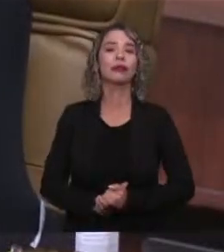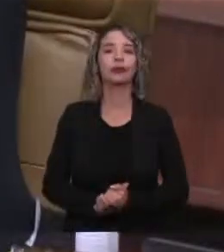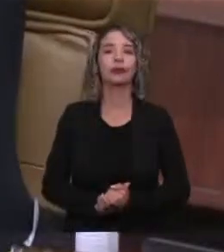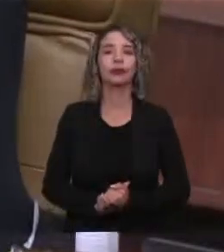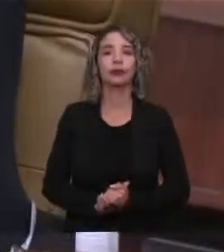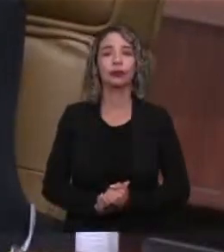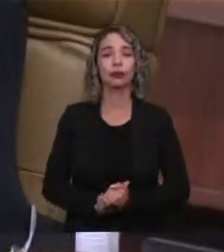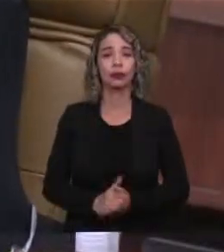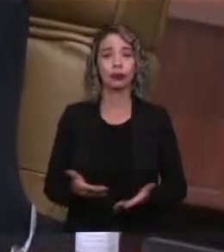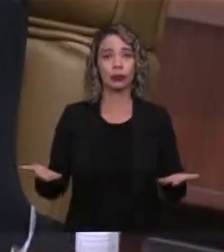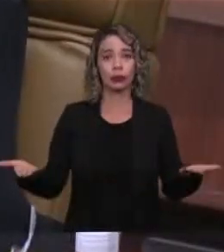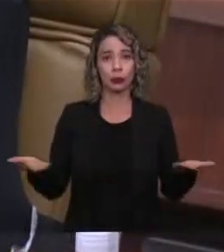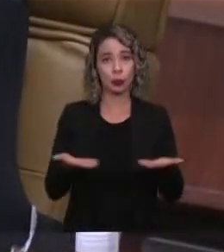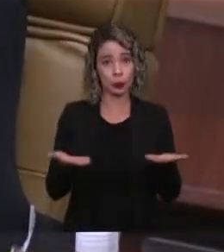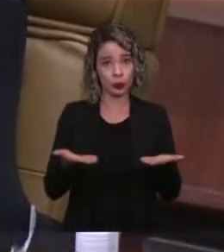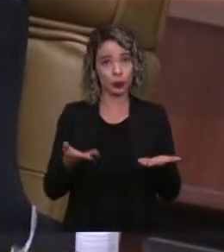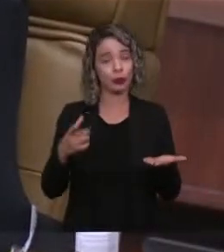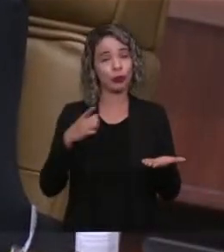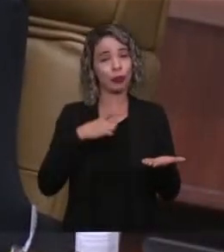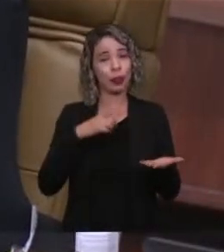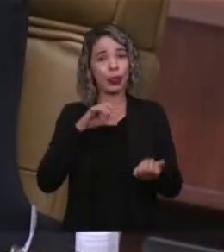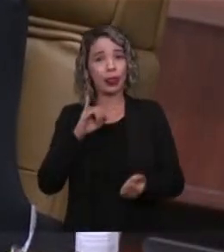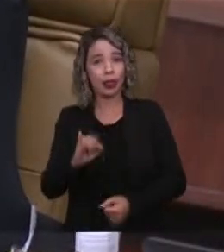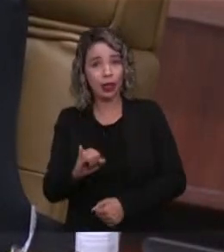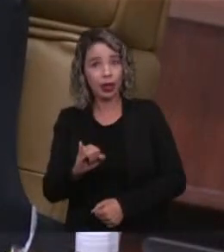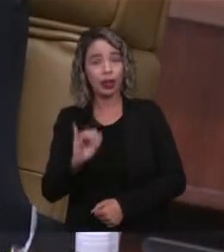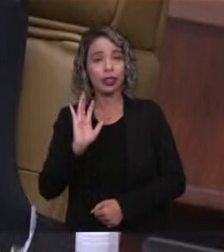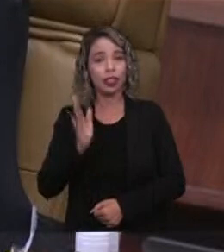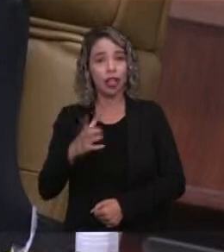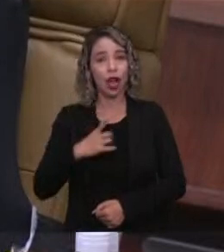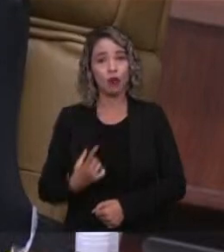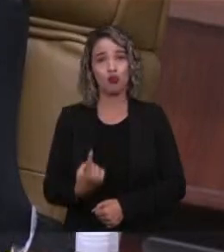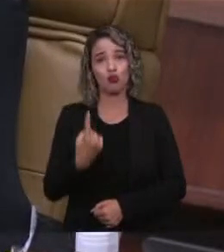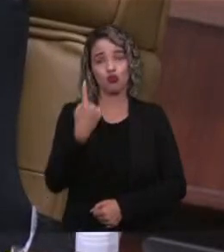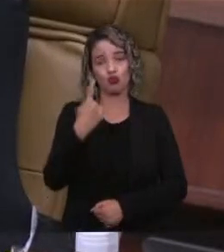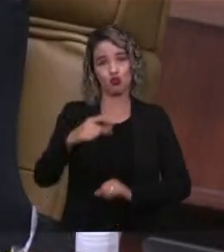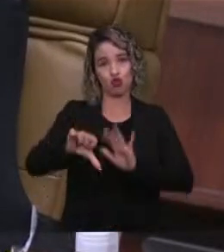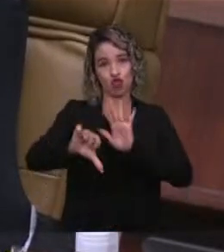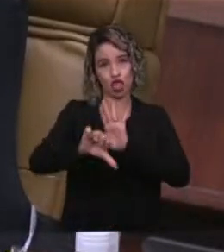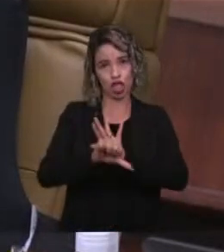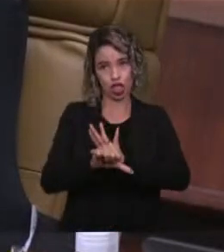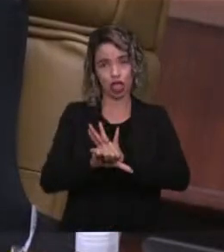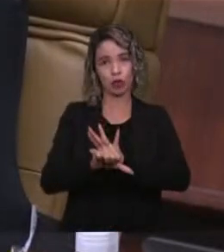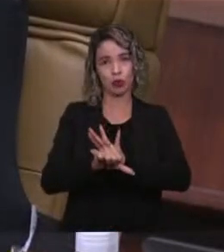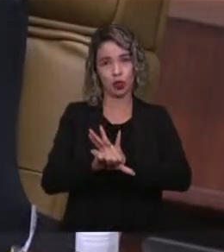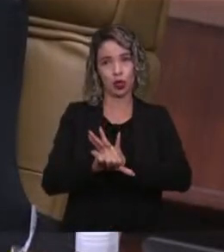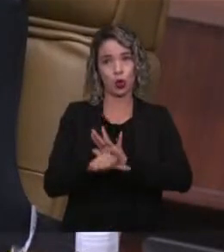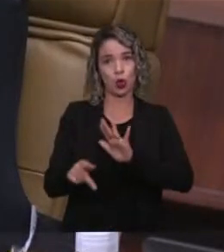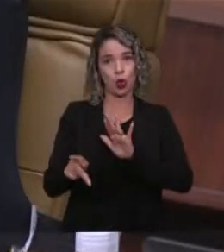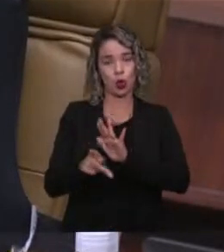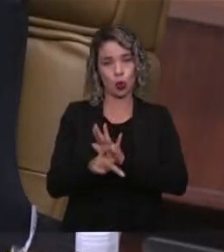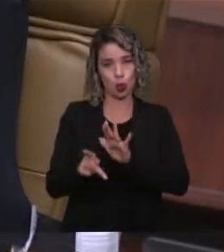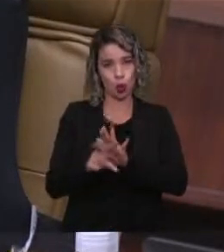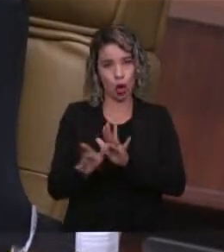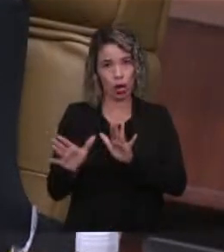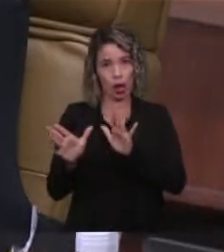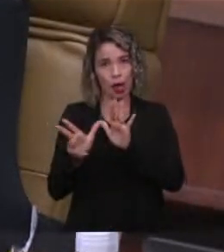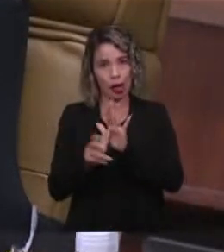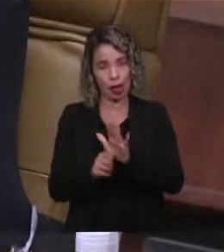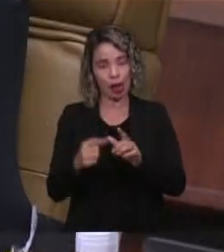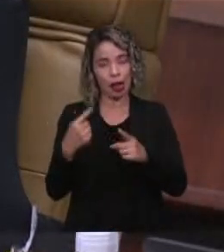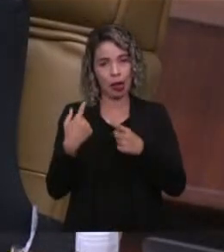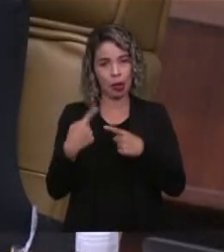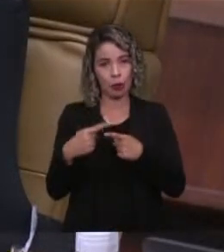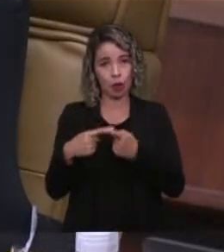No presente caso, tendo havido apenas um delito de corrupção em relação ao qual a lavagem devida